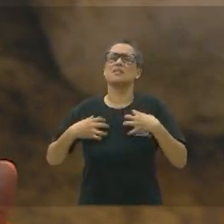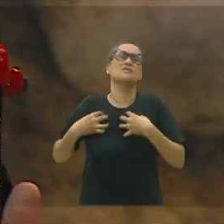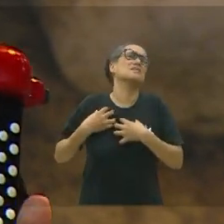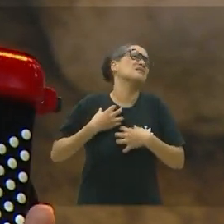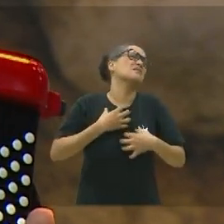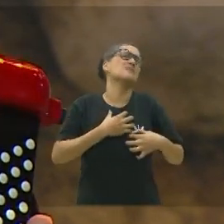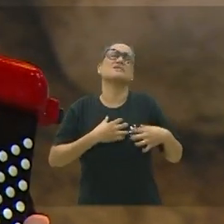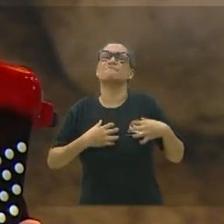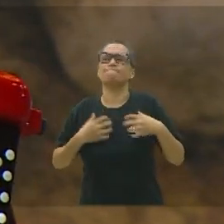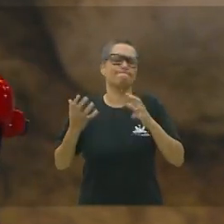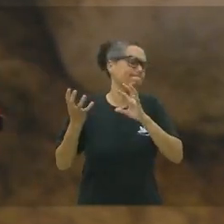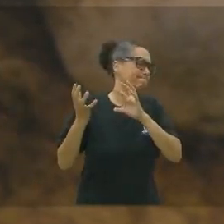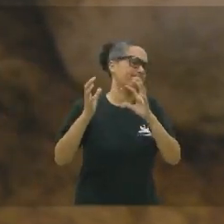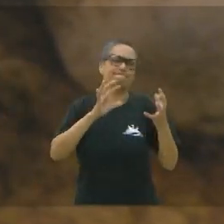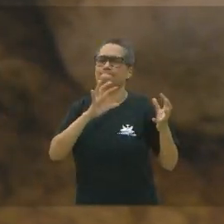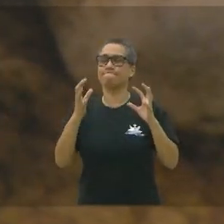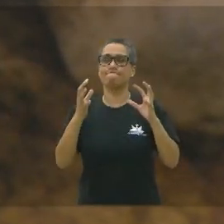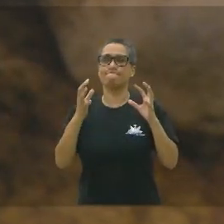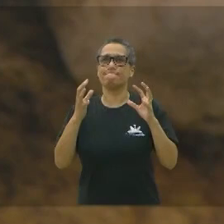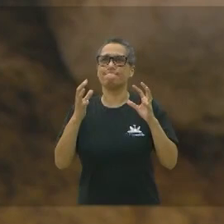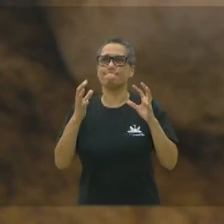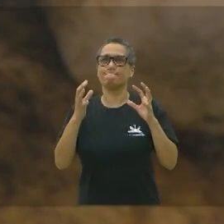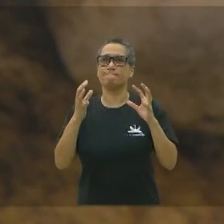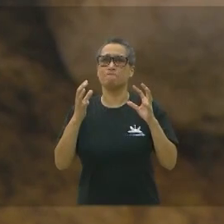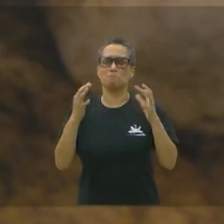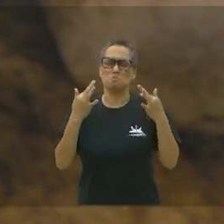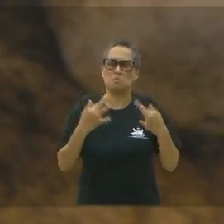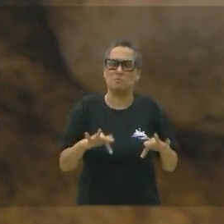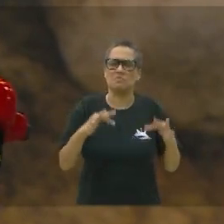Nem tribulações, nem dor podem nos